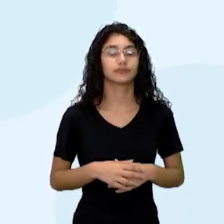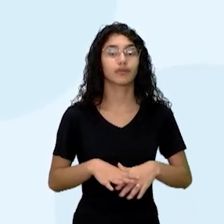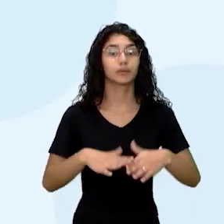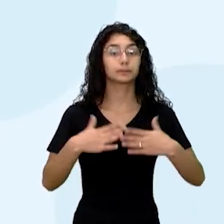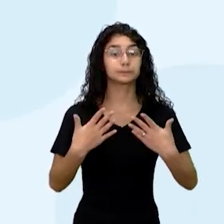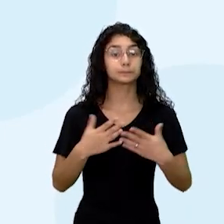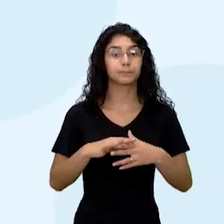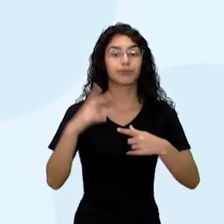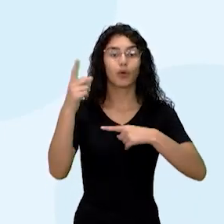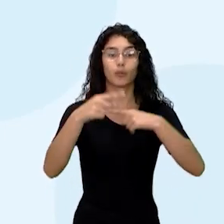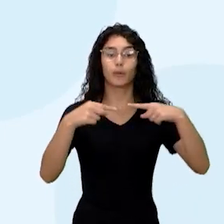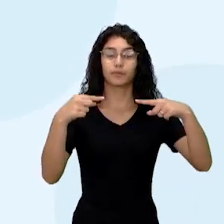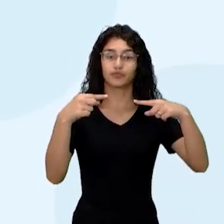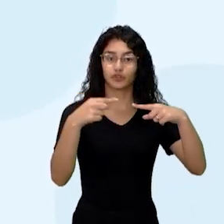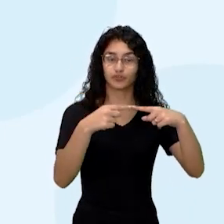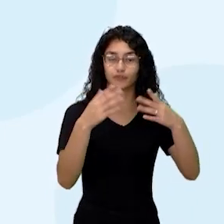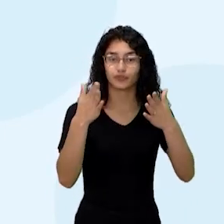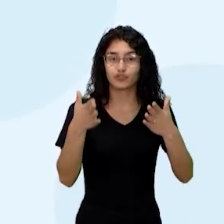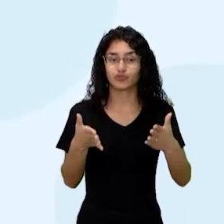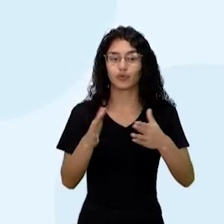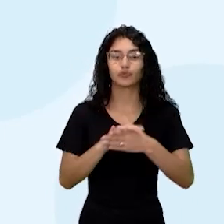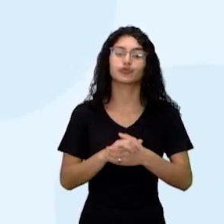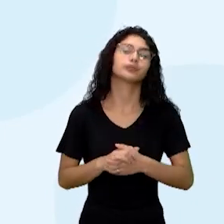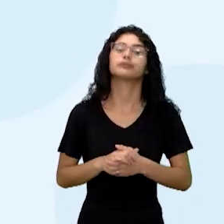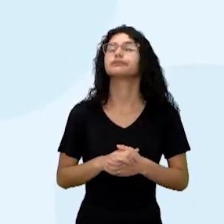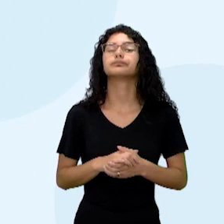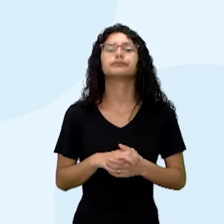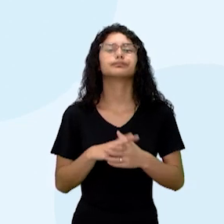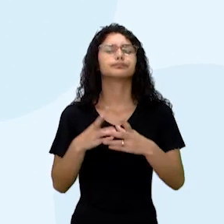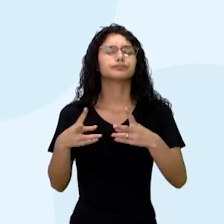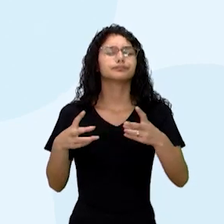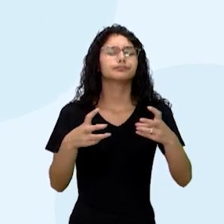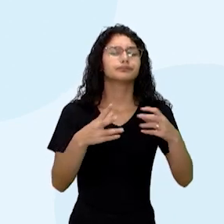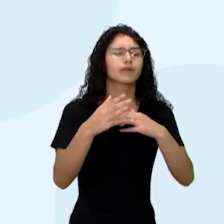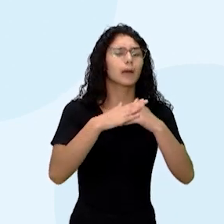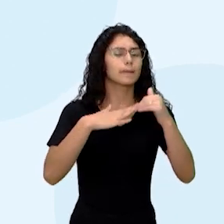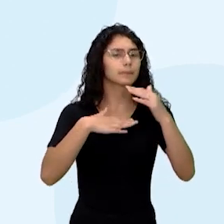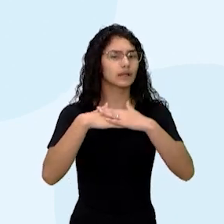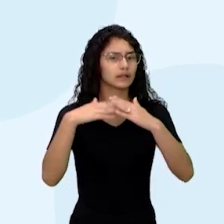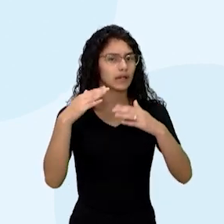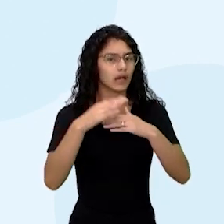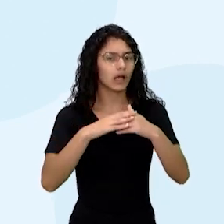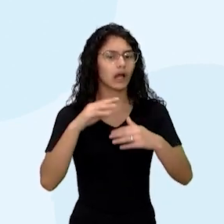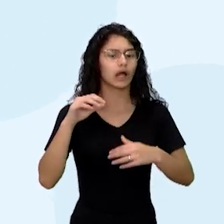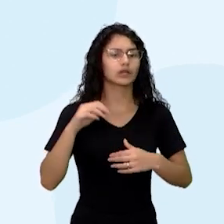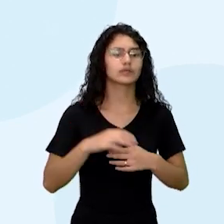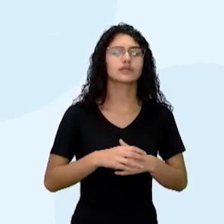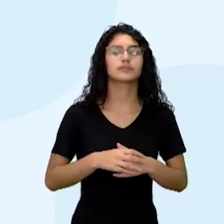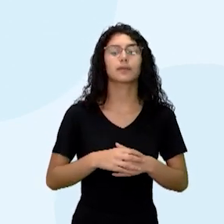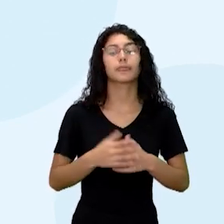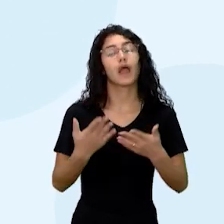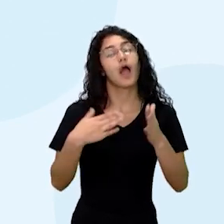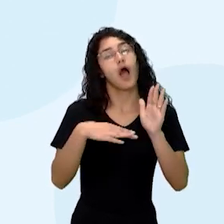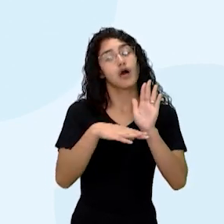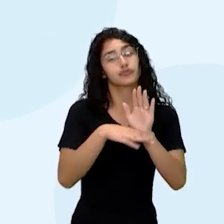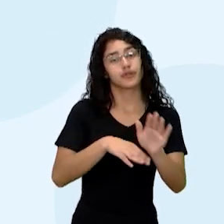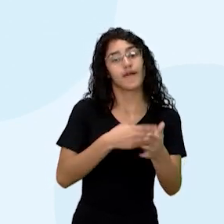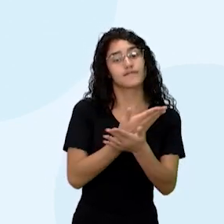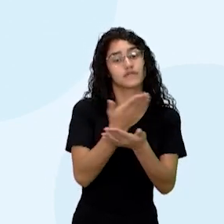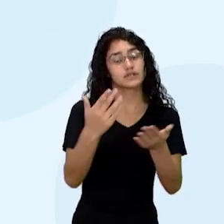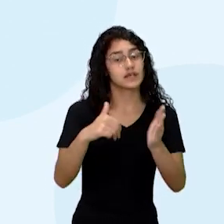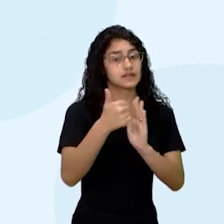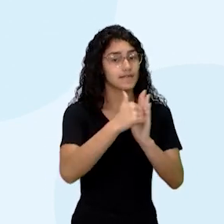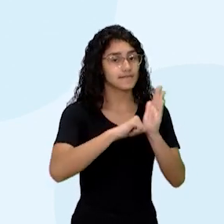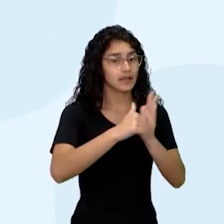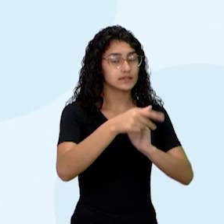Bom, então o objetivo da minha fala hoje é conceituar um pouco as altas habilidades de superdotação, orientar vocês com relação à